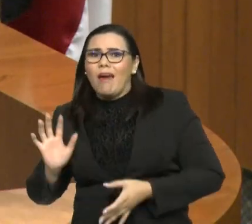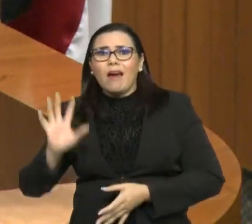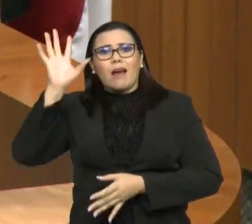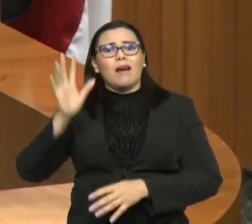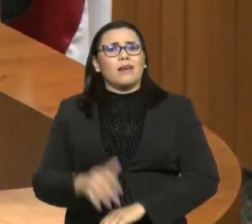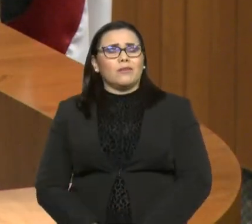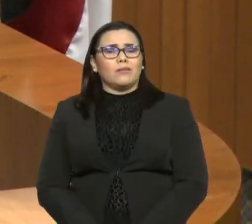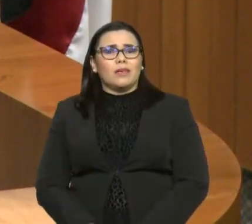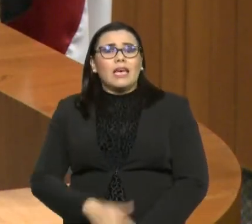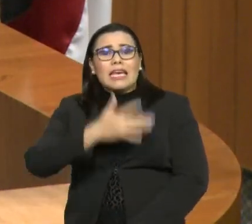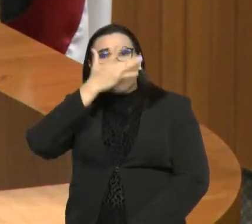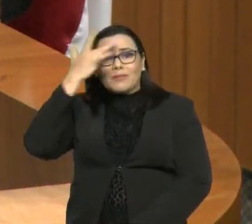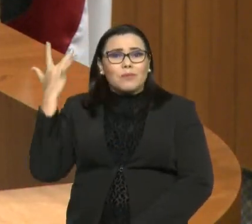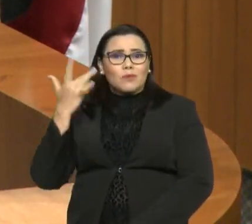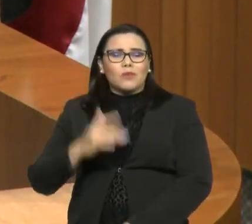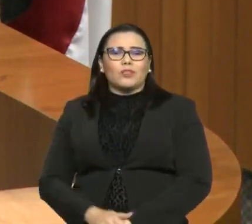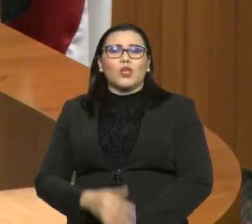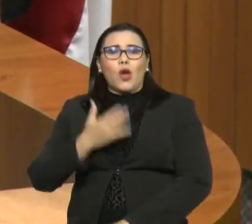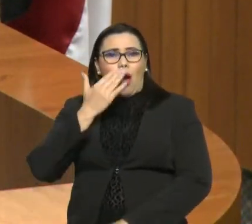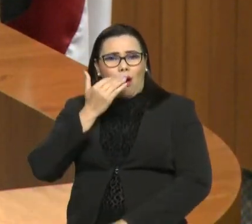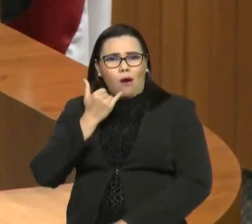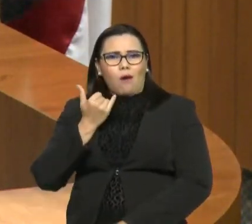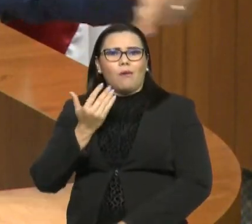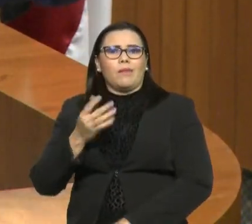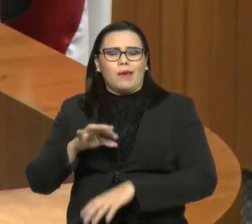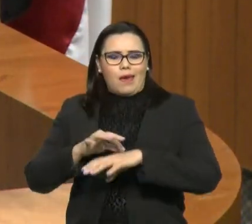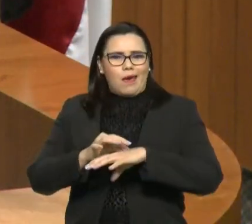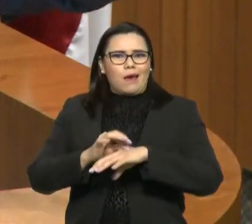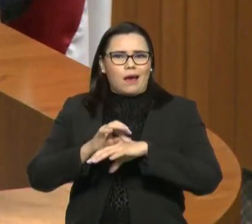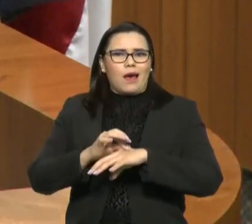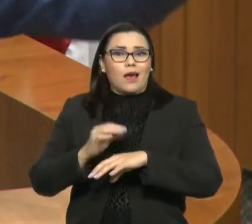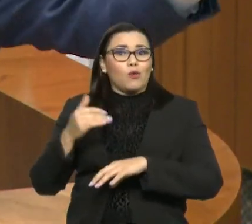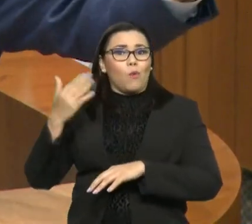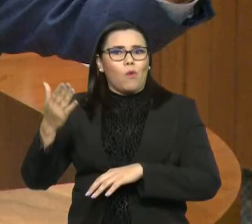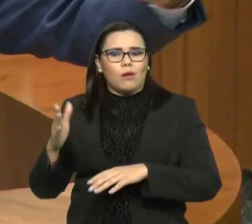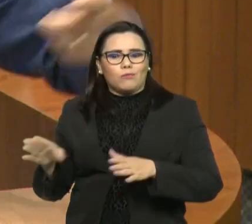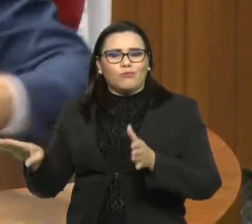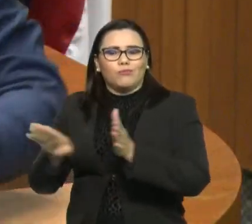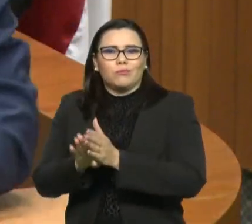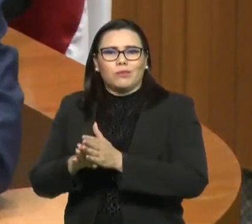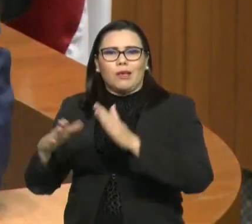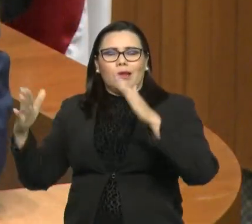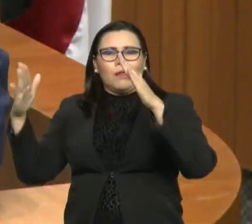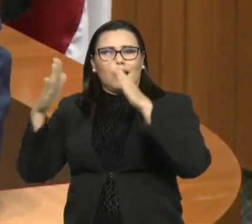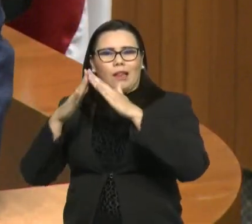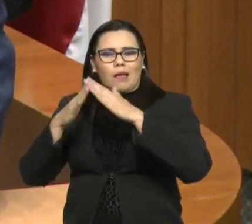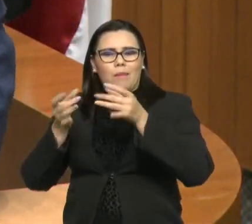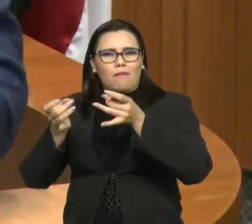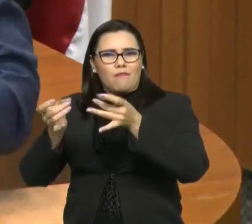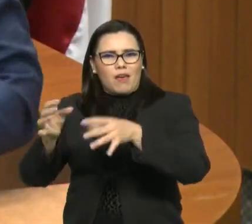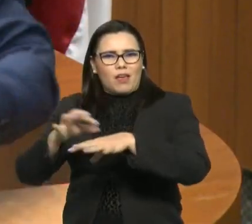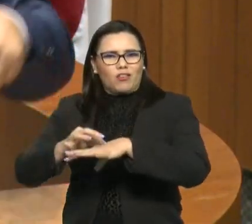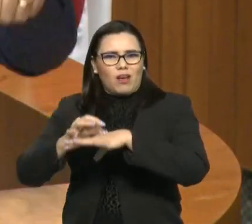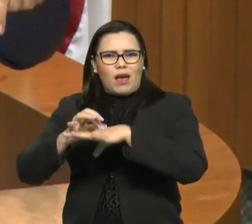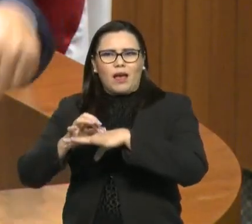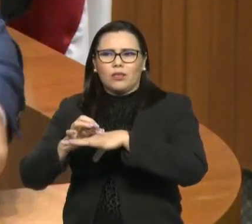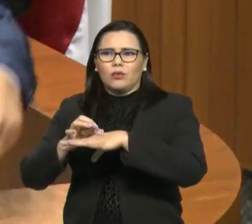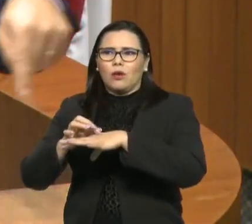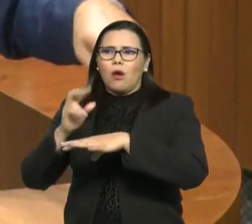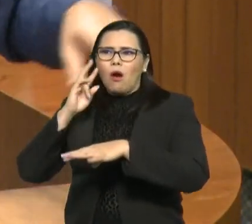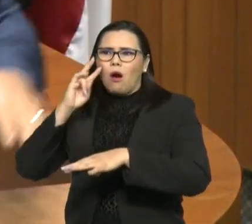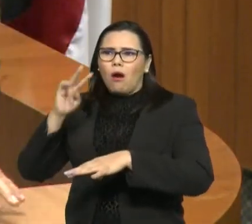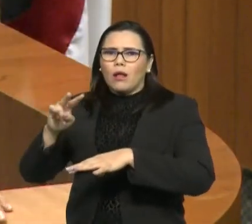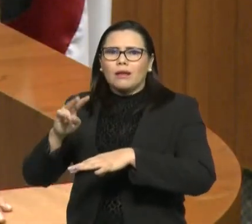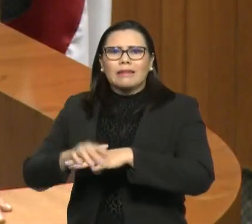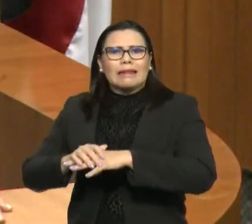balcão do consumidor. Hoje, quem fatura muito no comércio de carne são